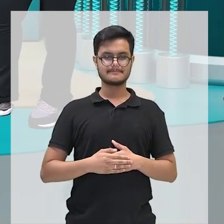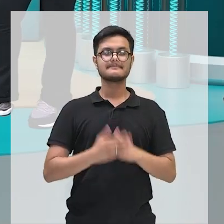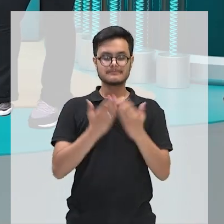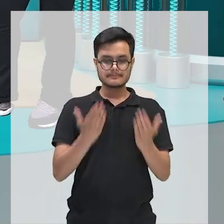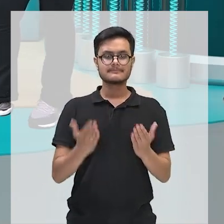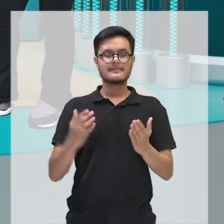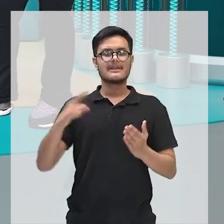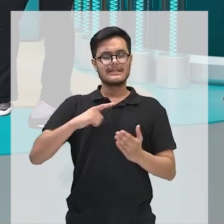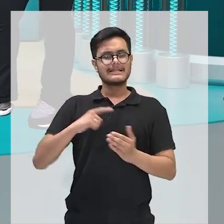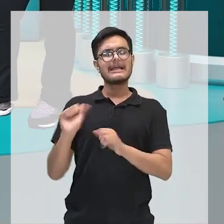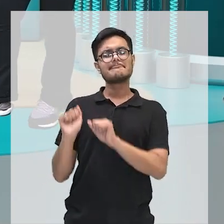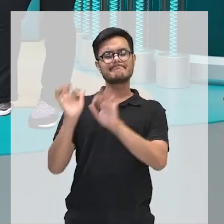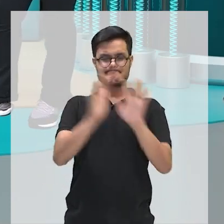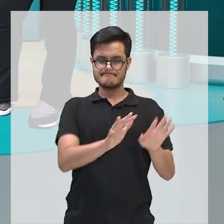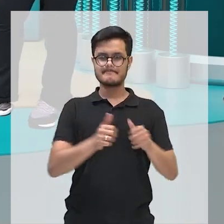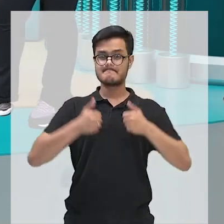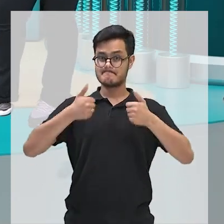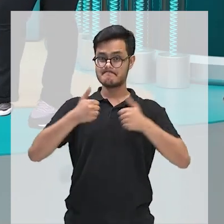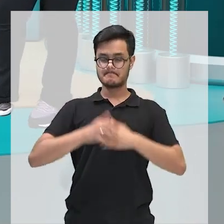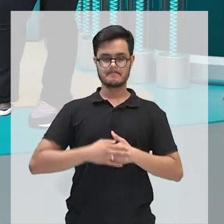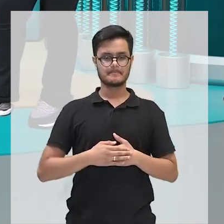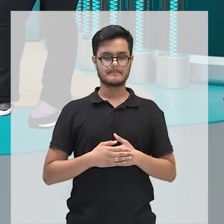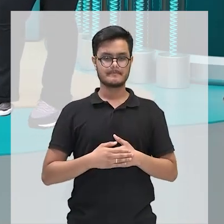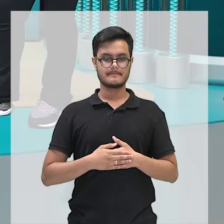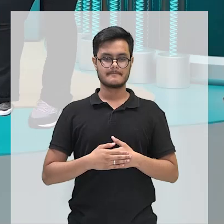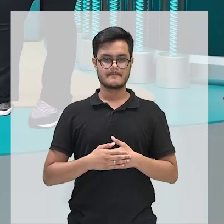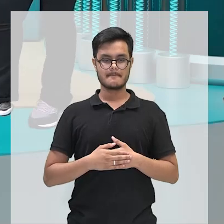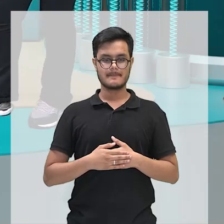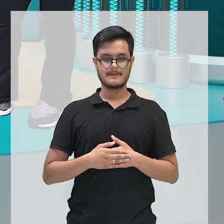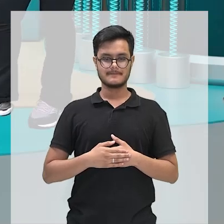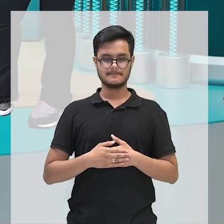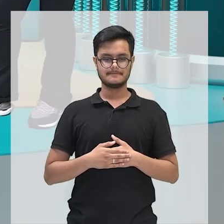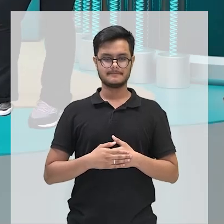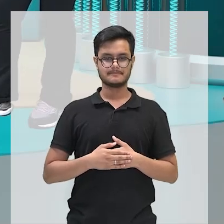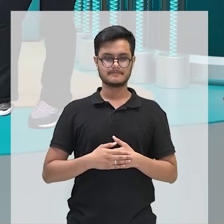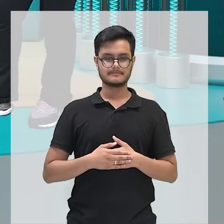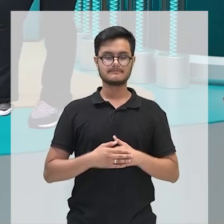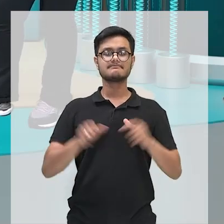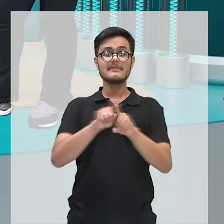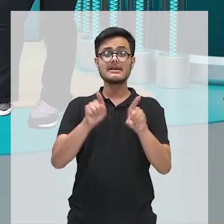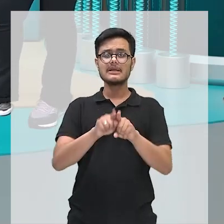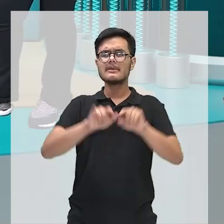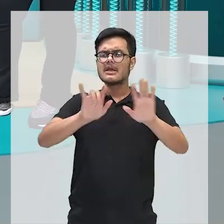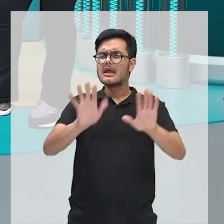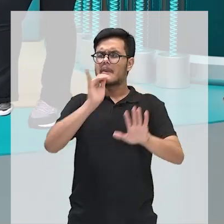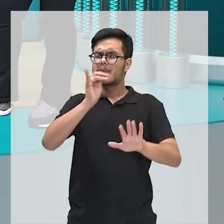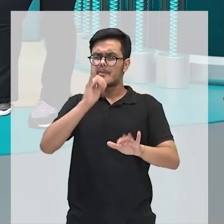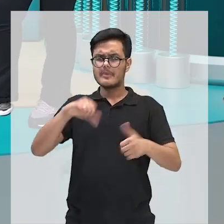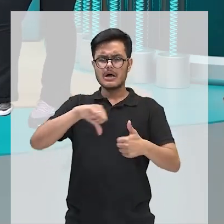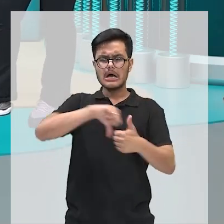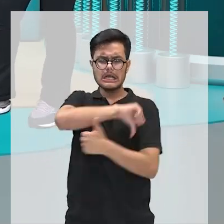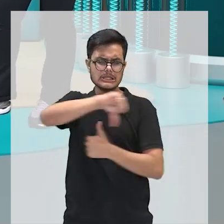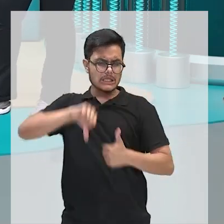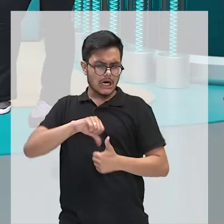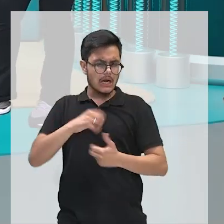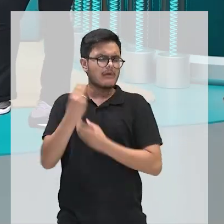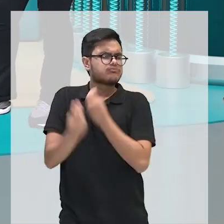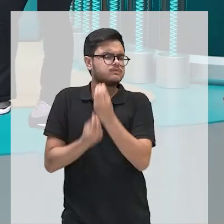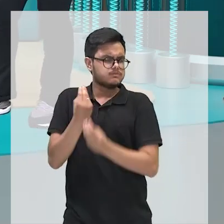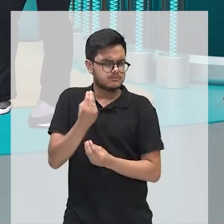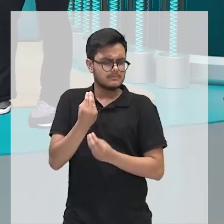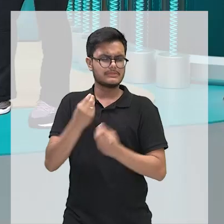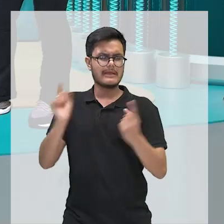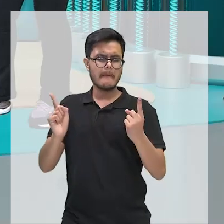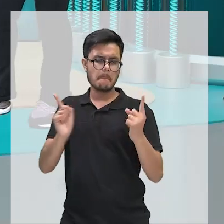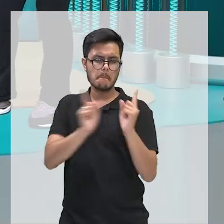visa o avanço para o campo adversário. Prosseguindo, nós temos o drible. O próprio nome já diz, né? É o ato